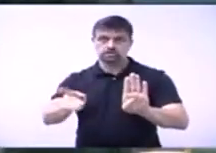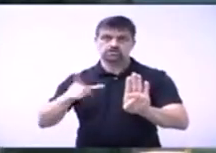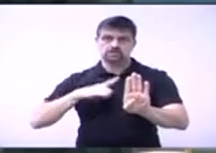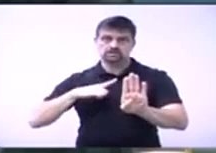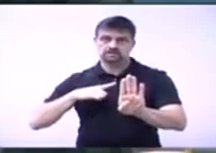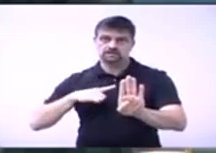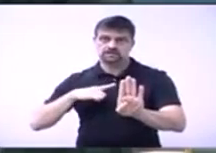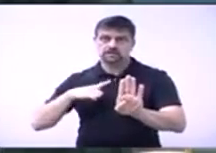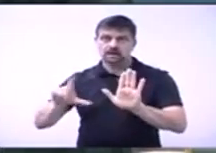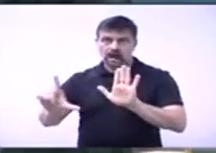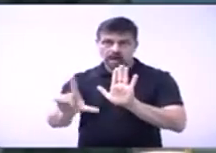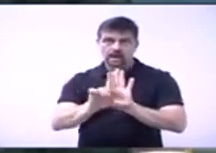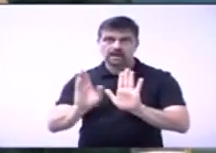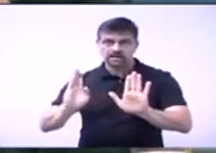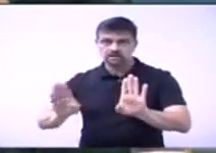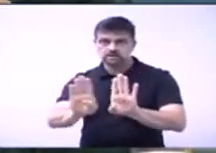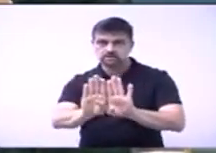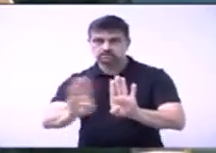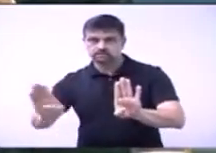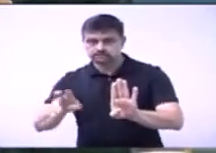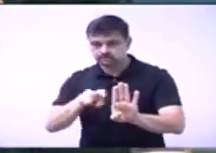nossa.